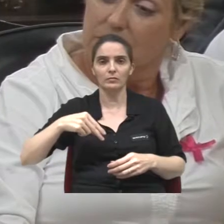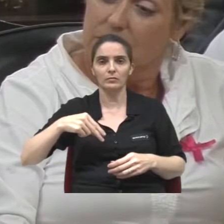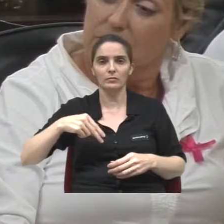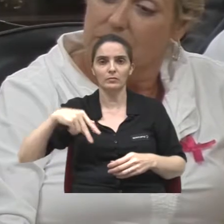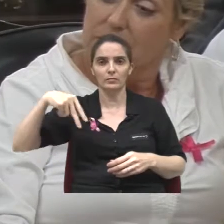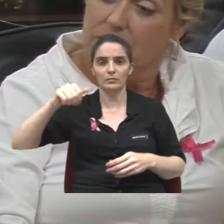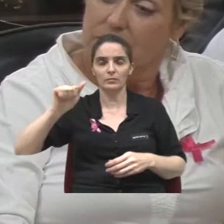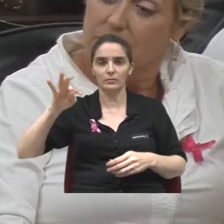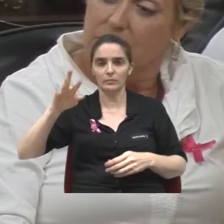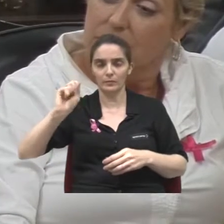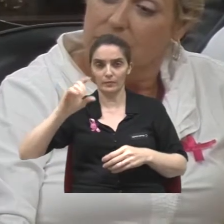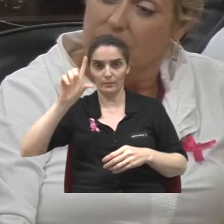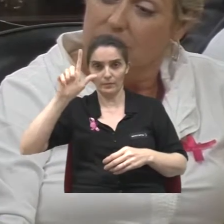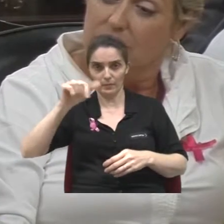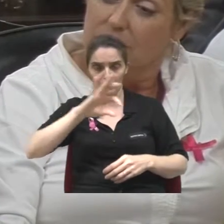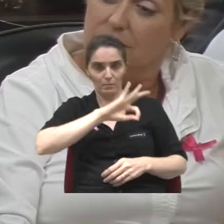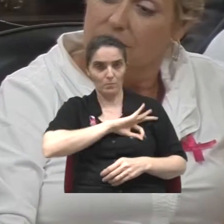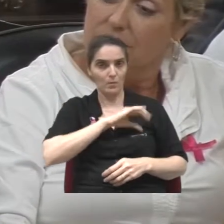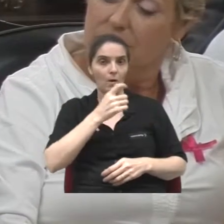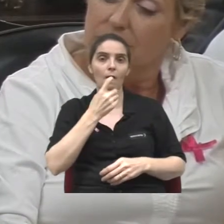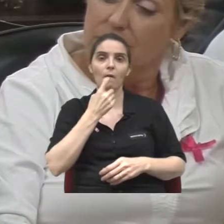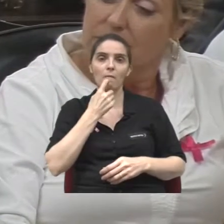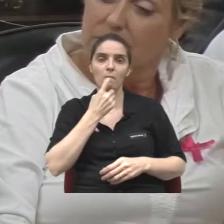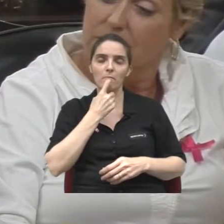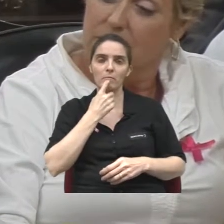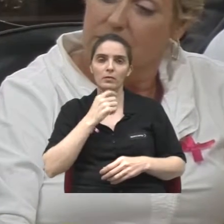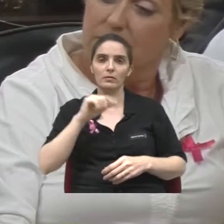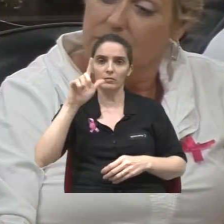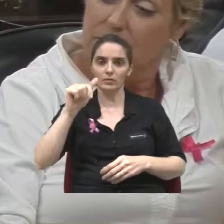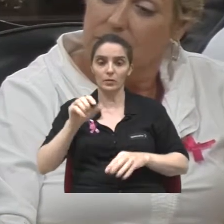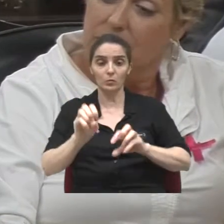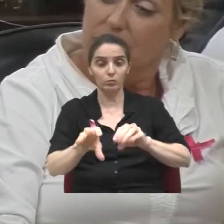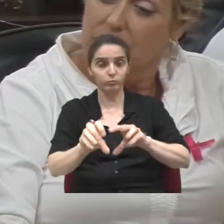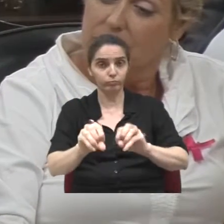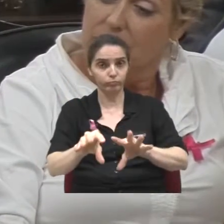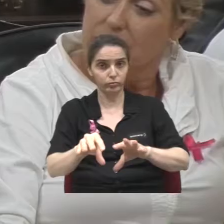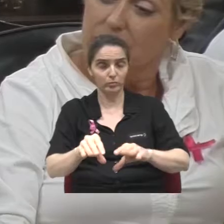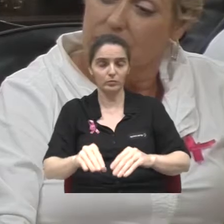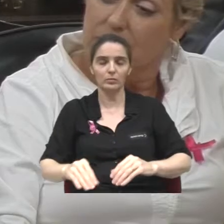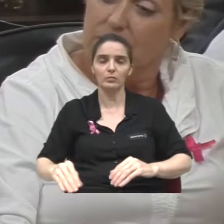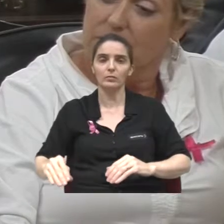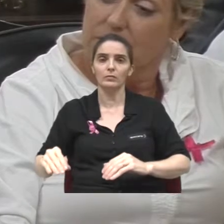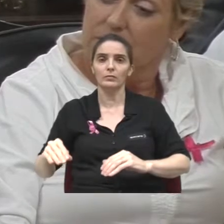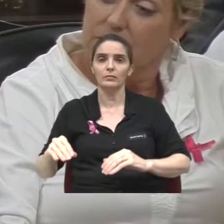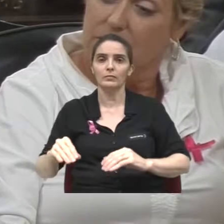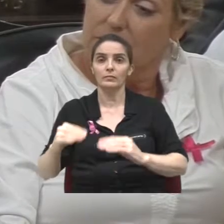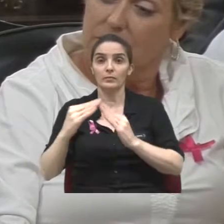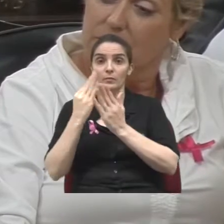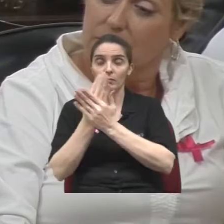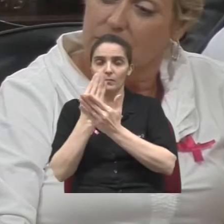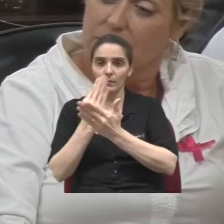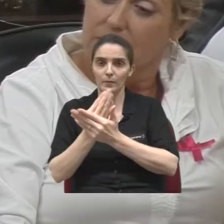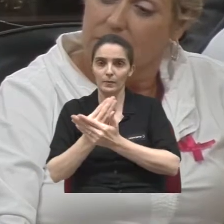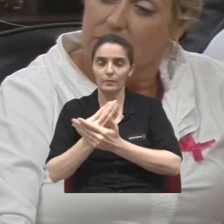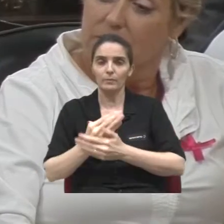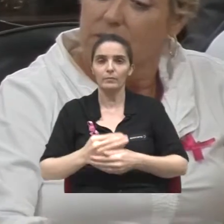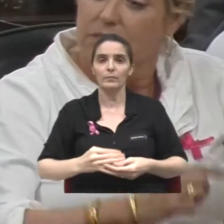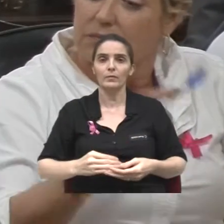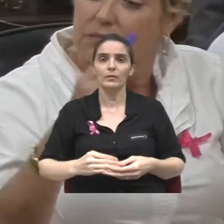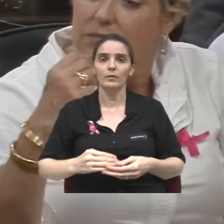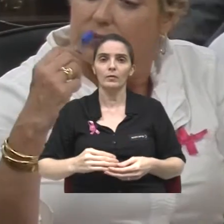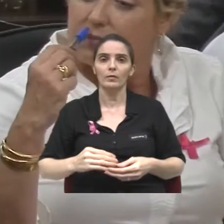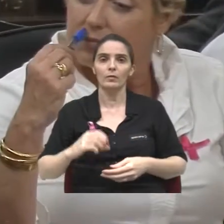Exército Campinas, instrutor da Escola de Aperfeiçoamento de Sargentos em Cruz Alta, Rio Grande do Sul, curso